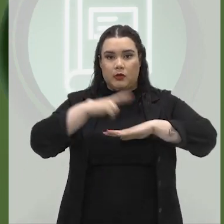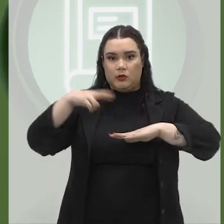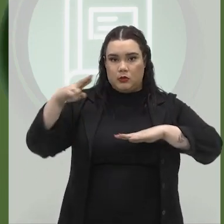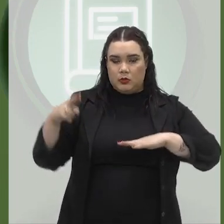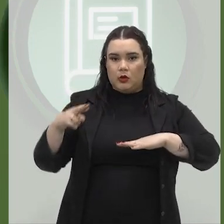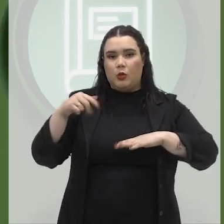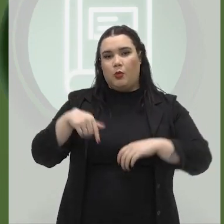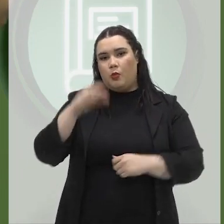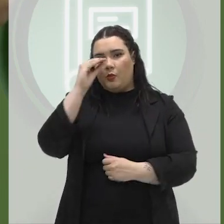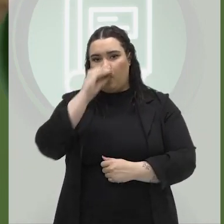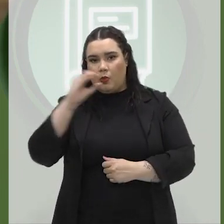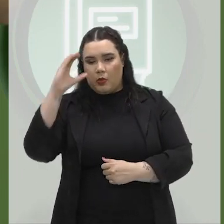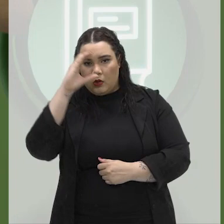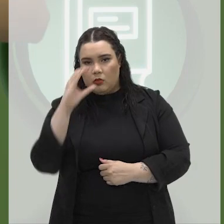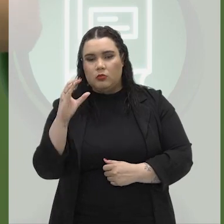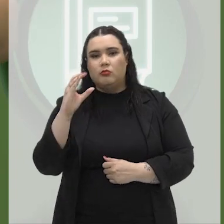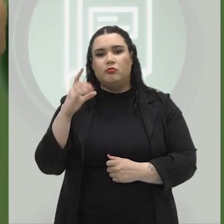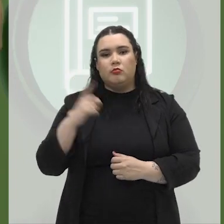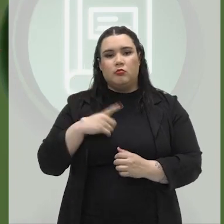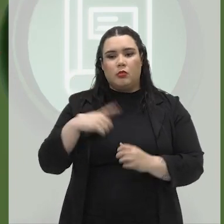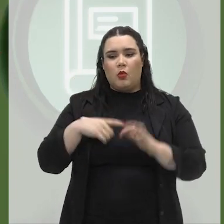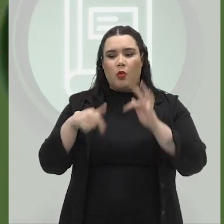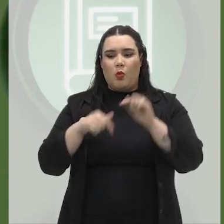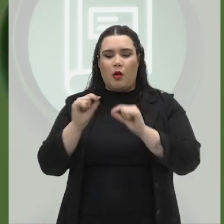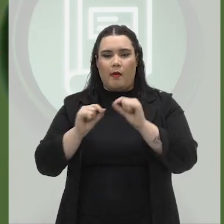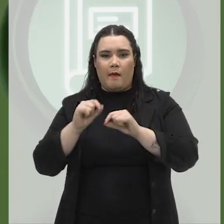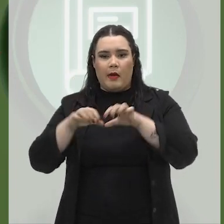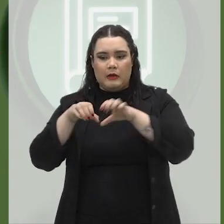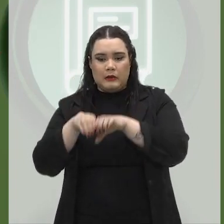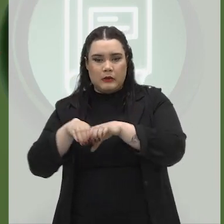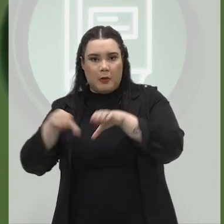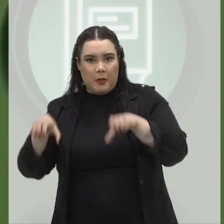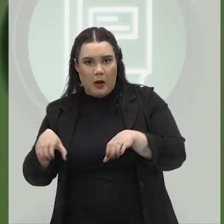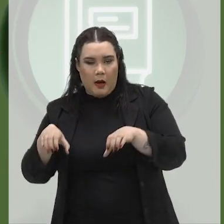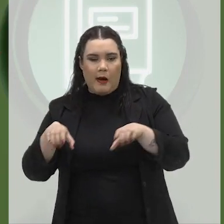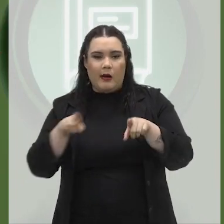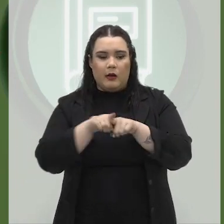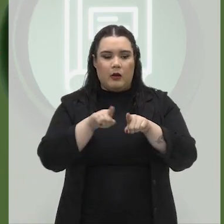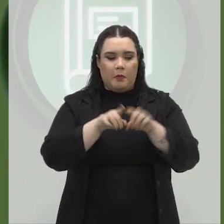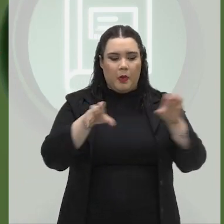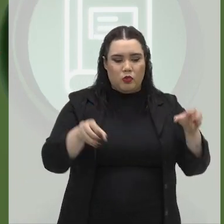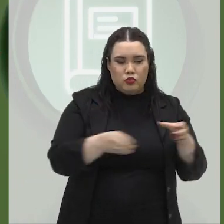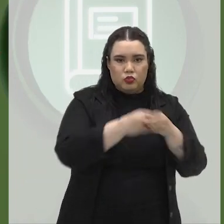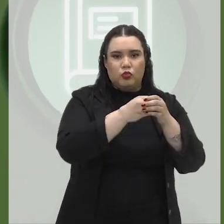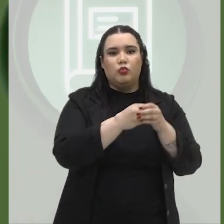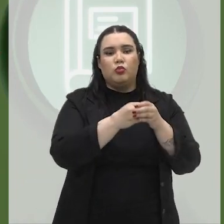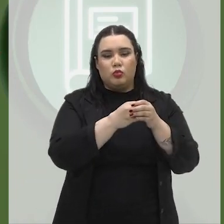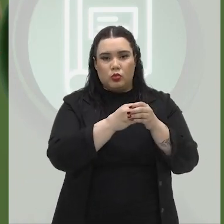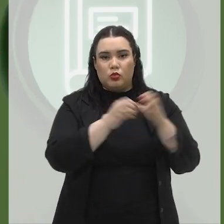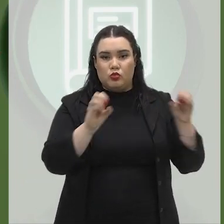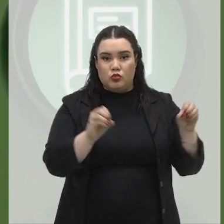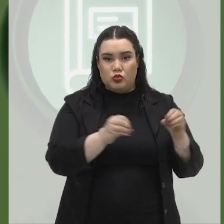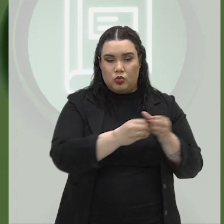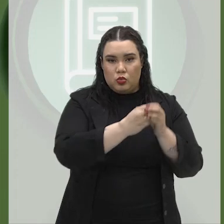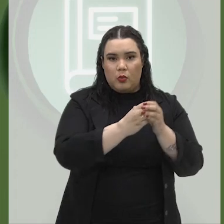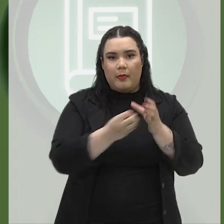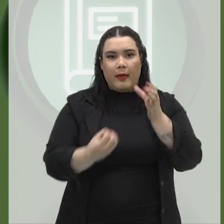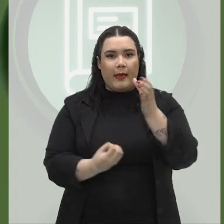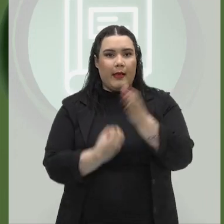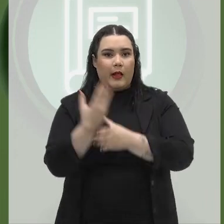esse conhecimento de fissão e fusão nuclear para criar não só